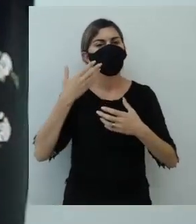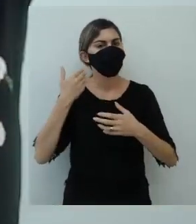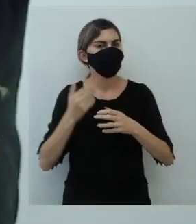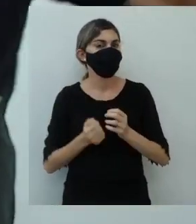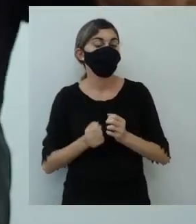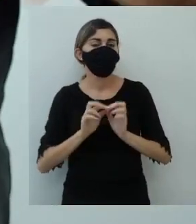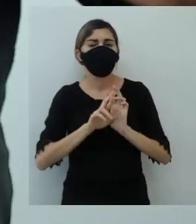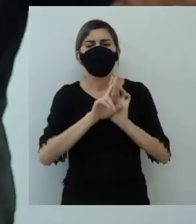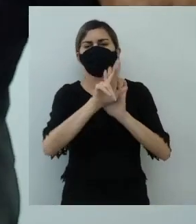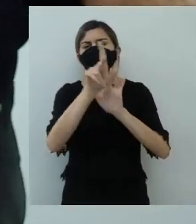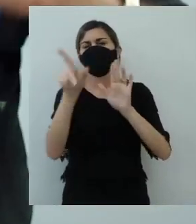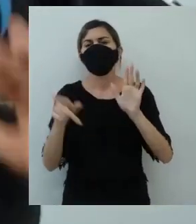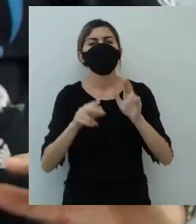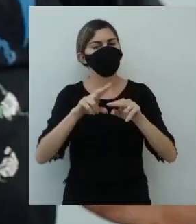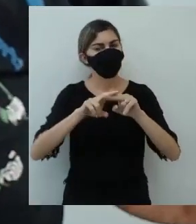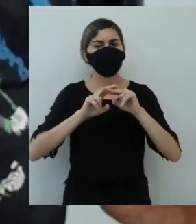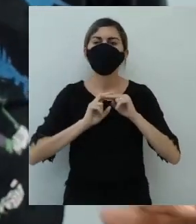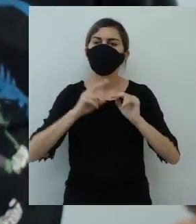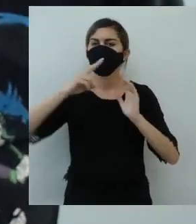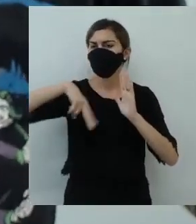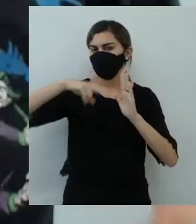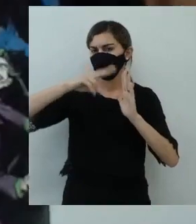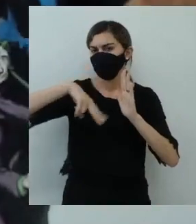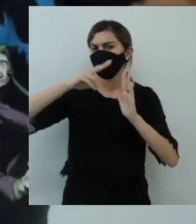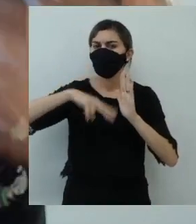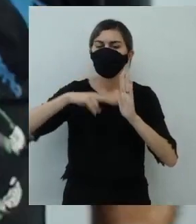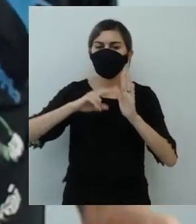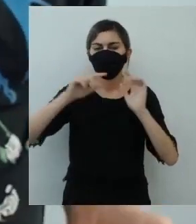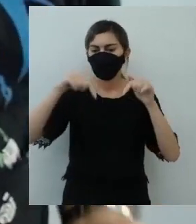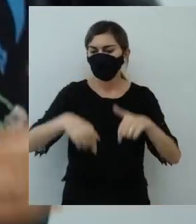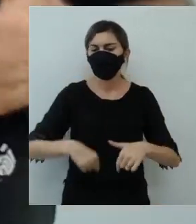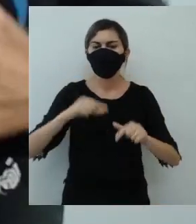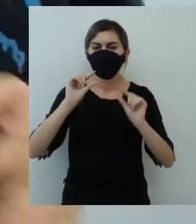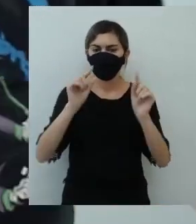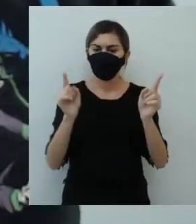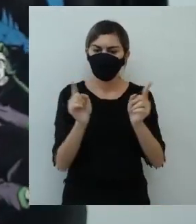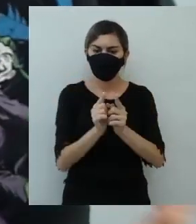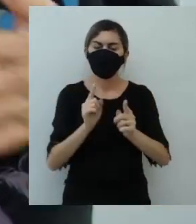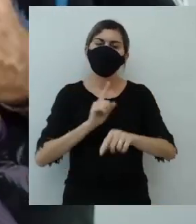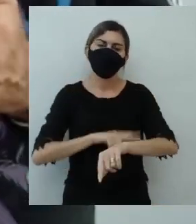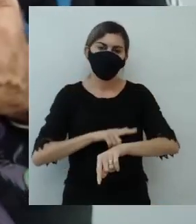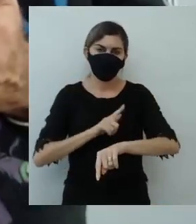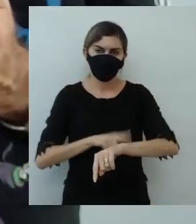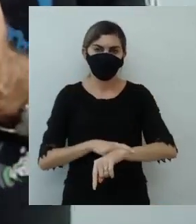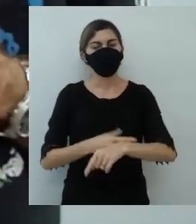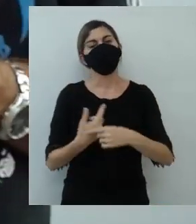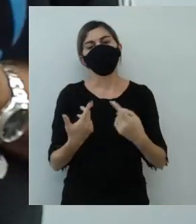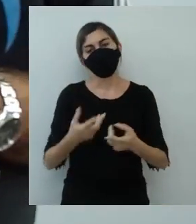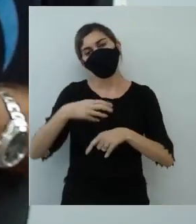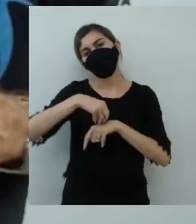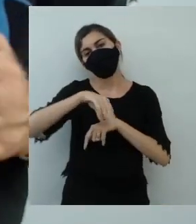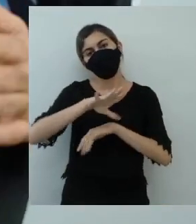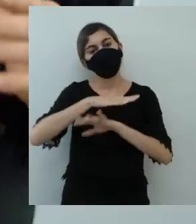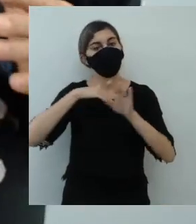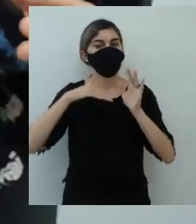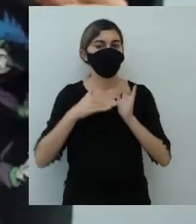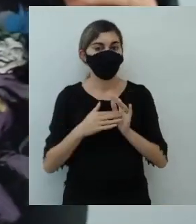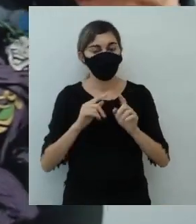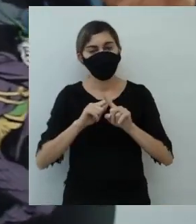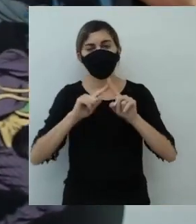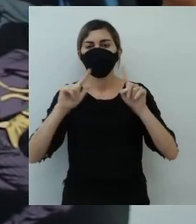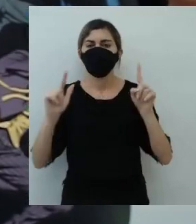tem inúmeras razões para ler, que aqui seria pouco tempo para a gente, né, citar todas elas.